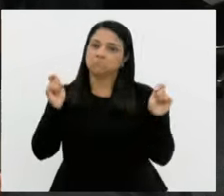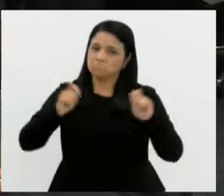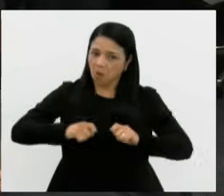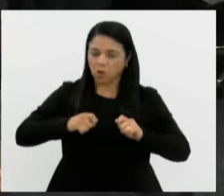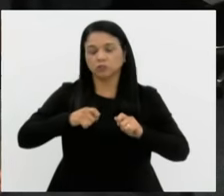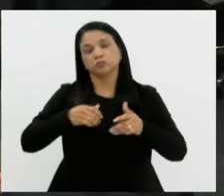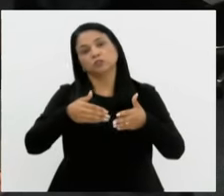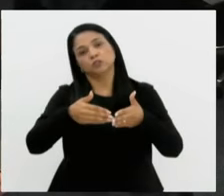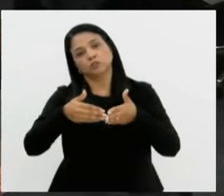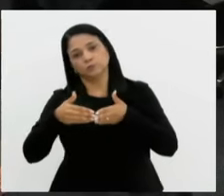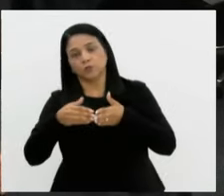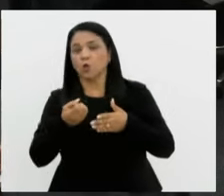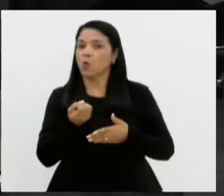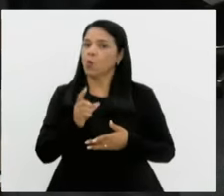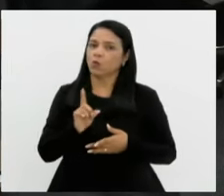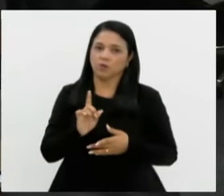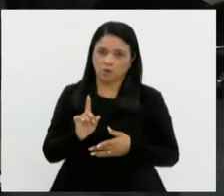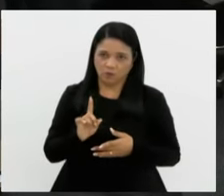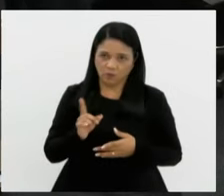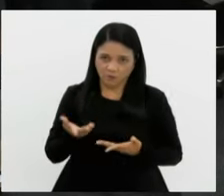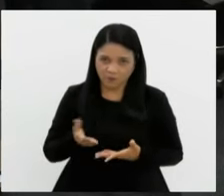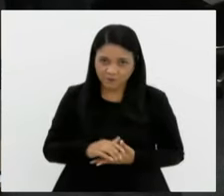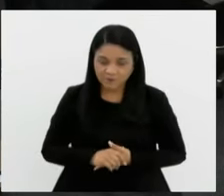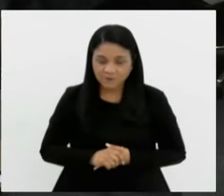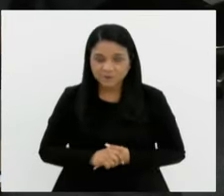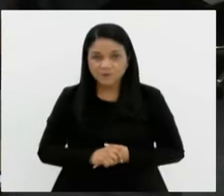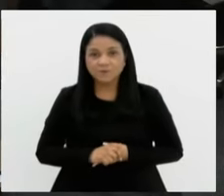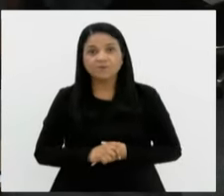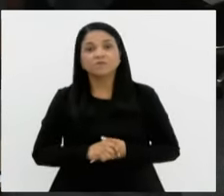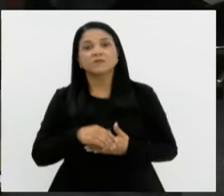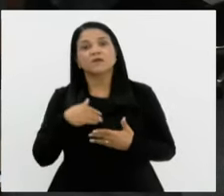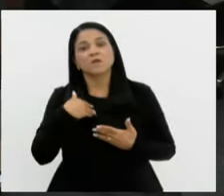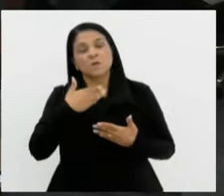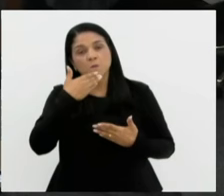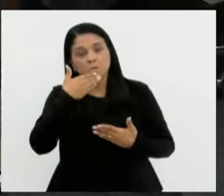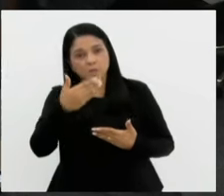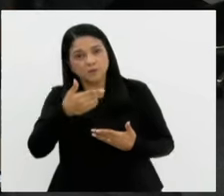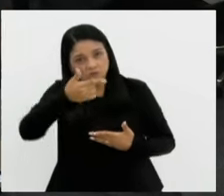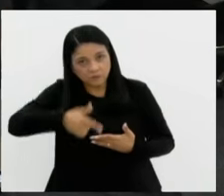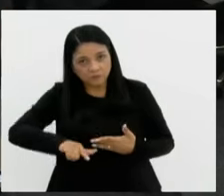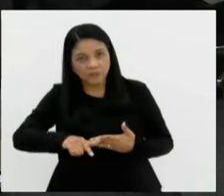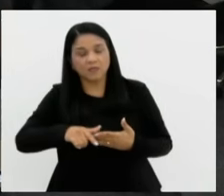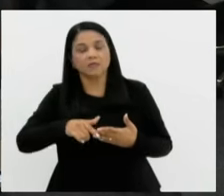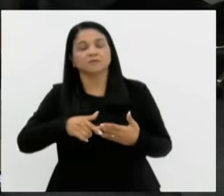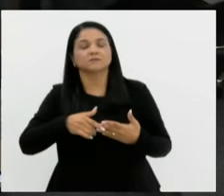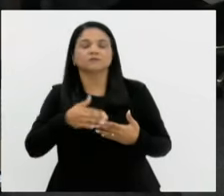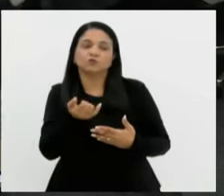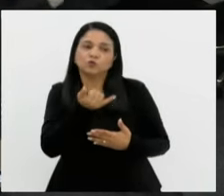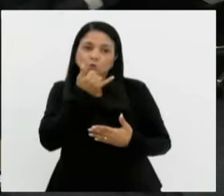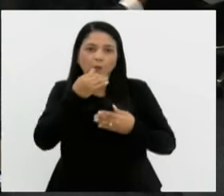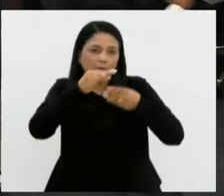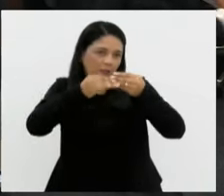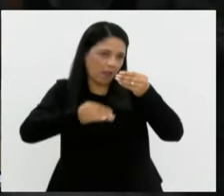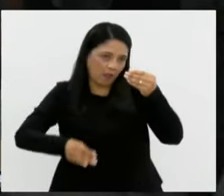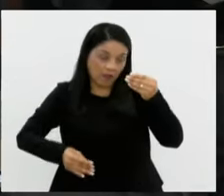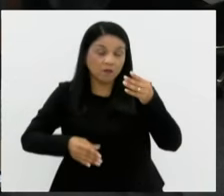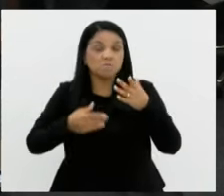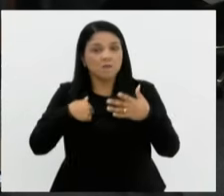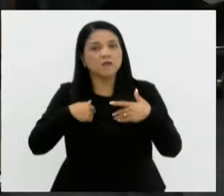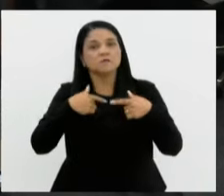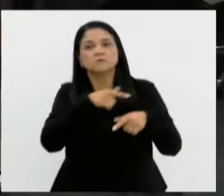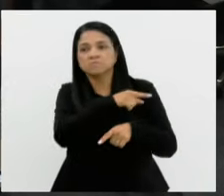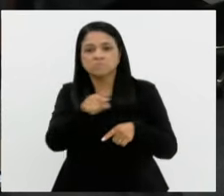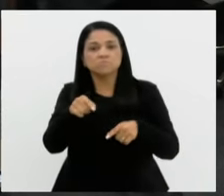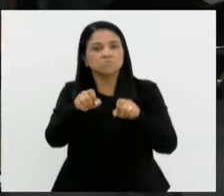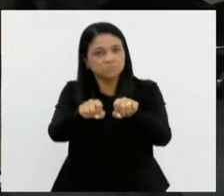aí, senhor presidente, a gente adentra num outro ponto jurídico, eu peço vênia aqui a Vossa Excelência por me estender, mas é crucial que o parlamento saiba exatamente o que a gente